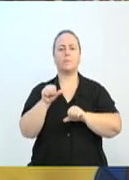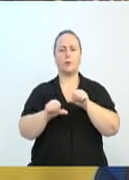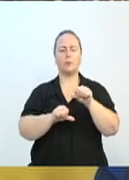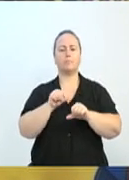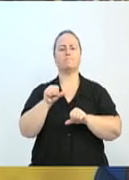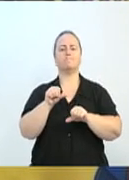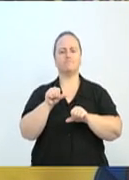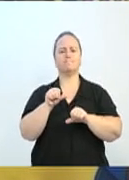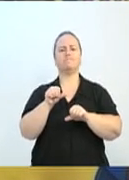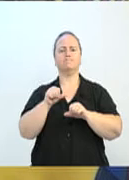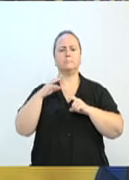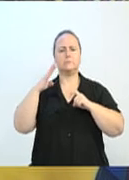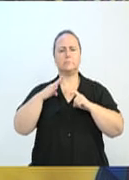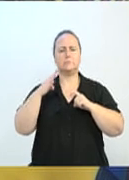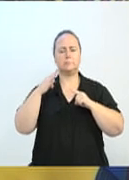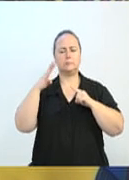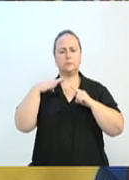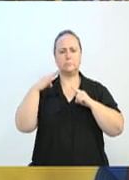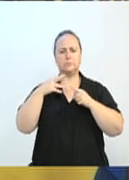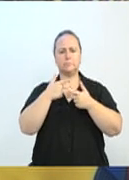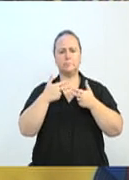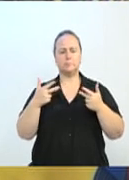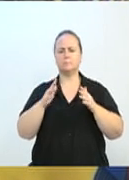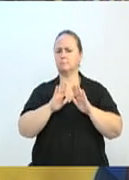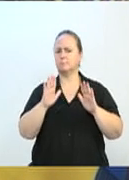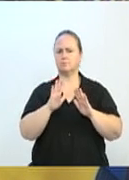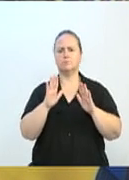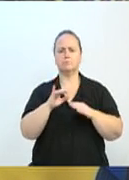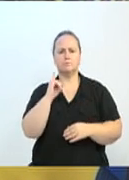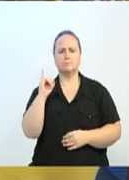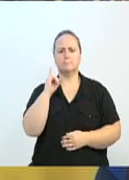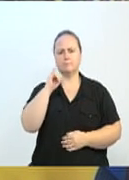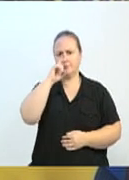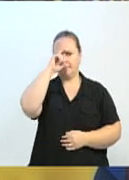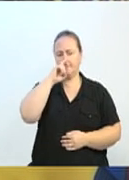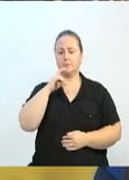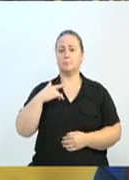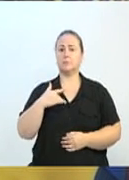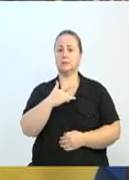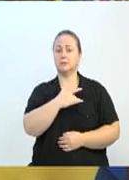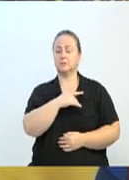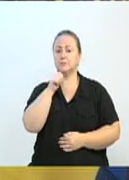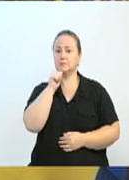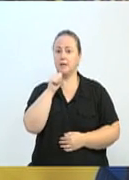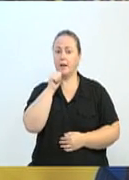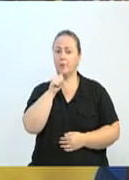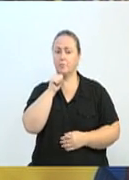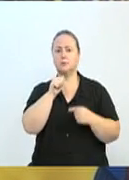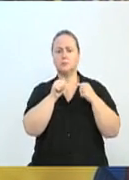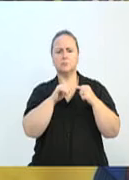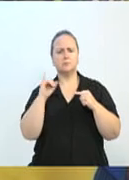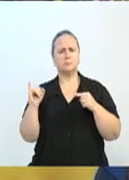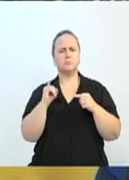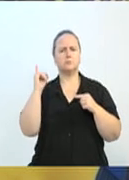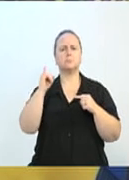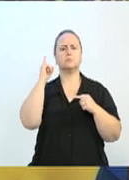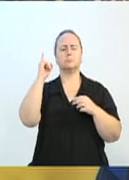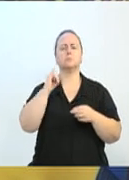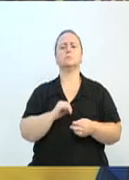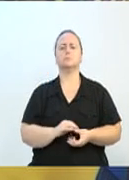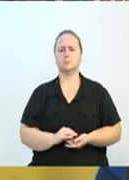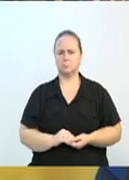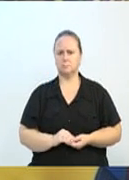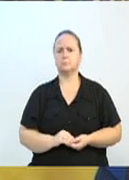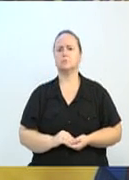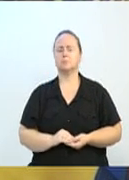ressaltar a importância da menstruação e nós estamos falando da saúde né da mulher e devemos debater inclusive e